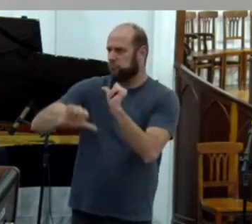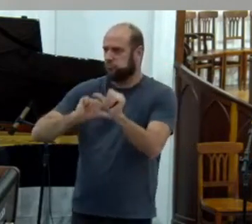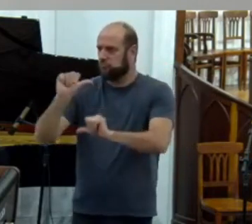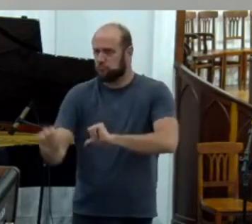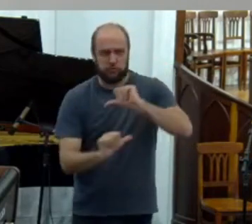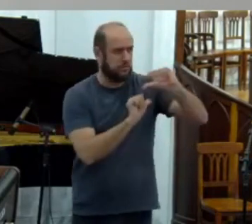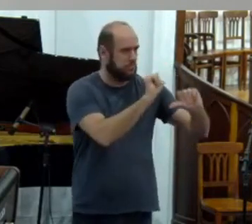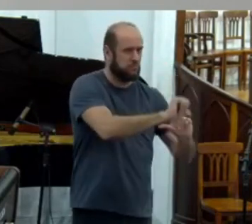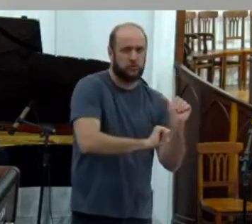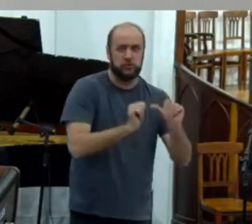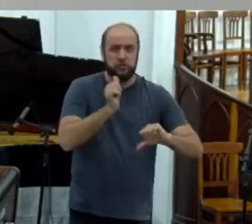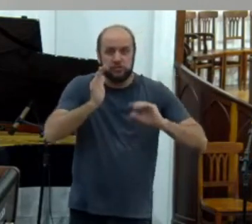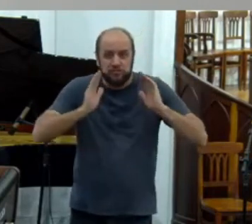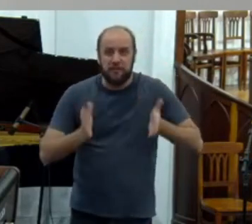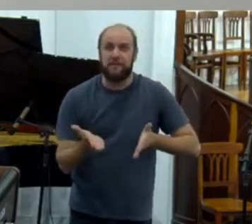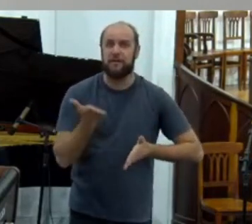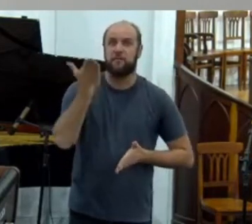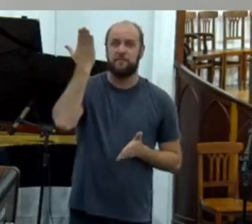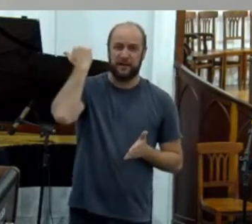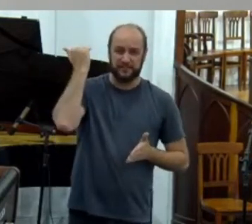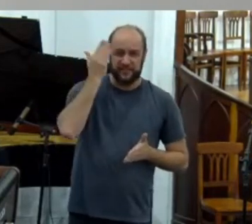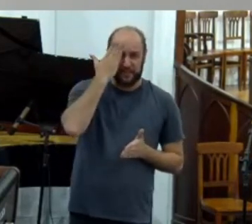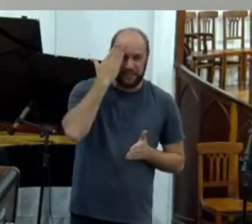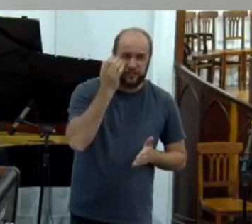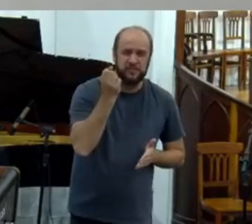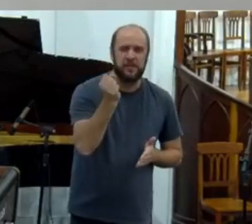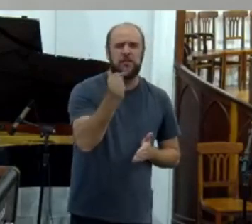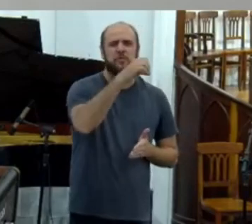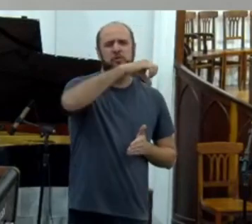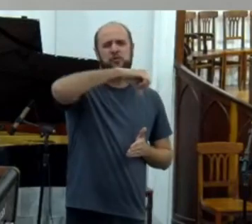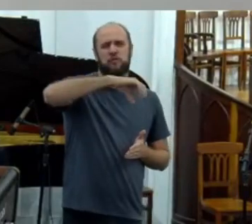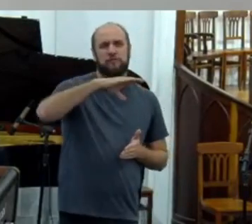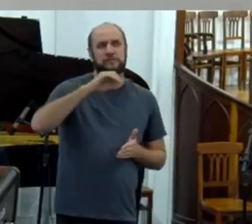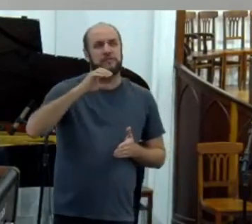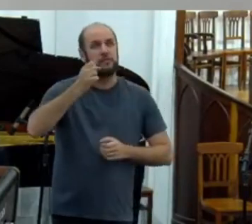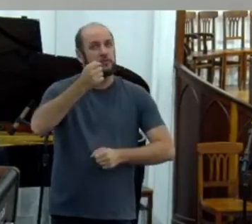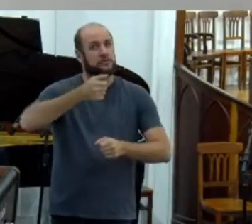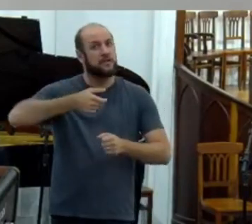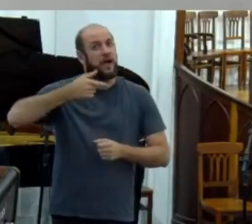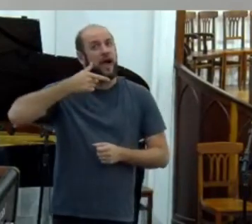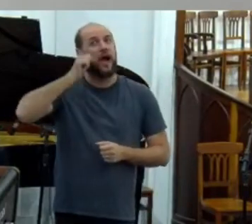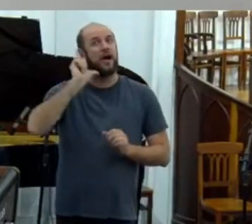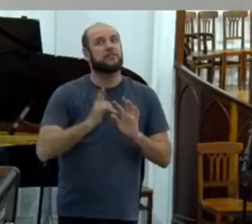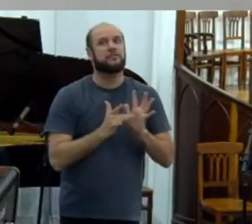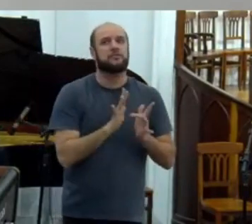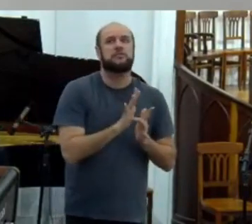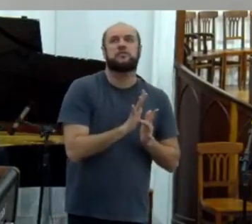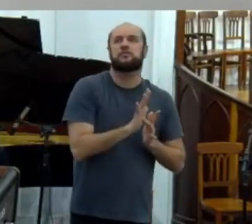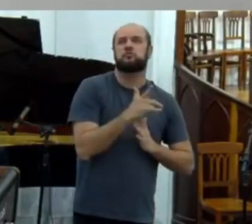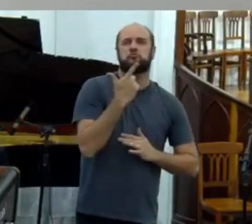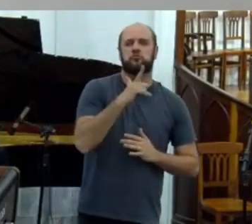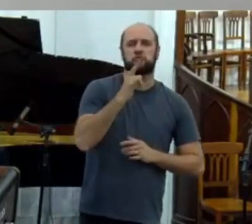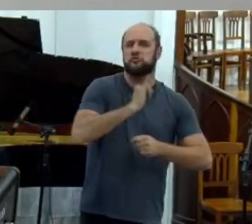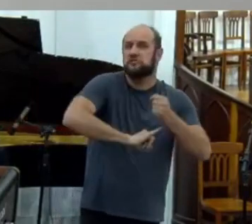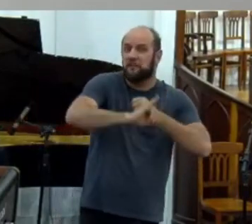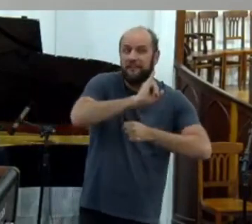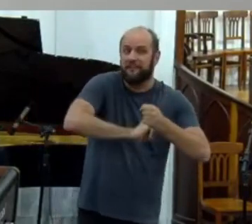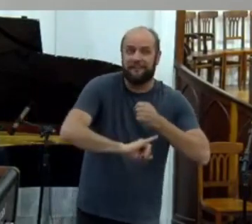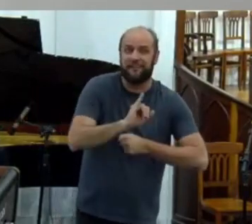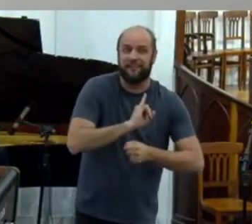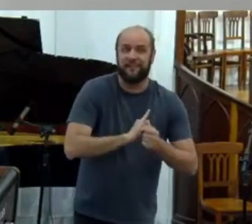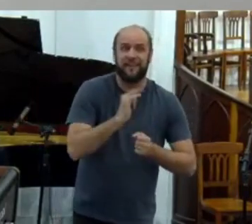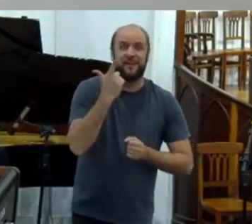já é assim na época de Salomão, por volta do ano 900 a.C., quando não tinha internet, quando não